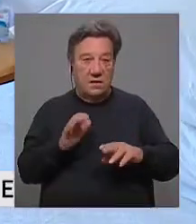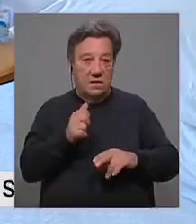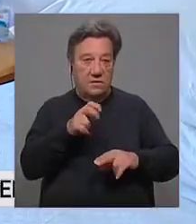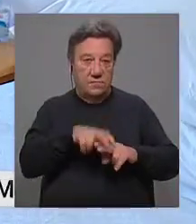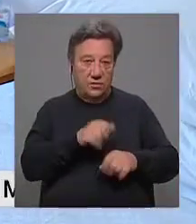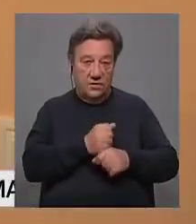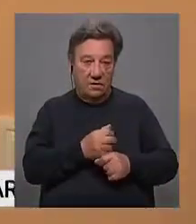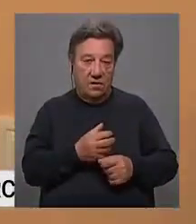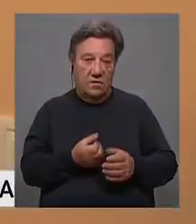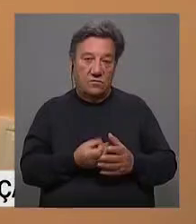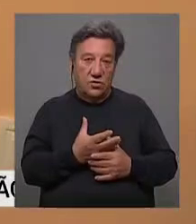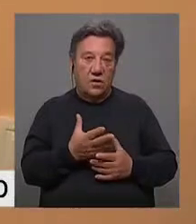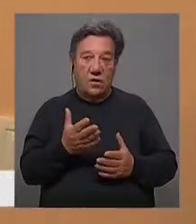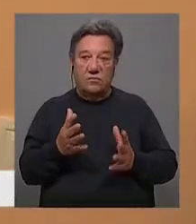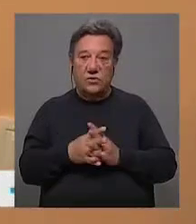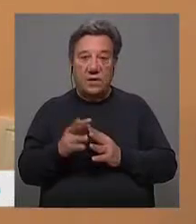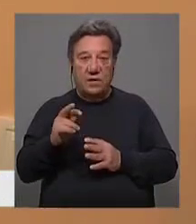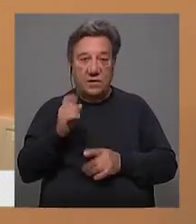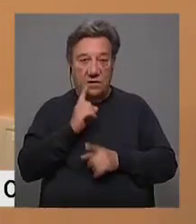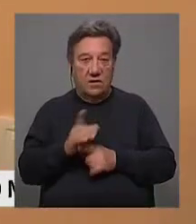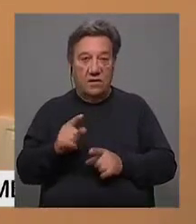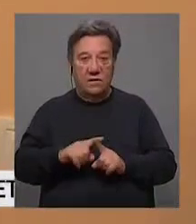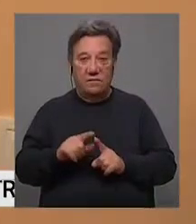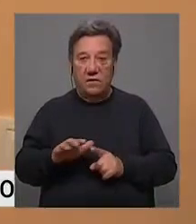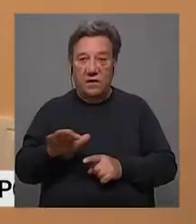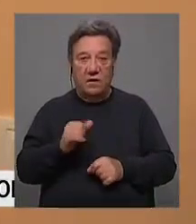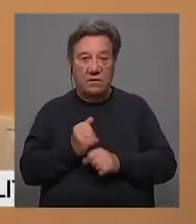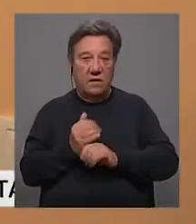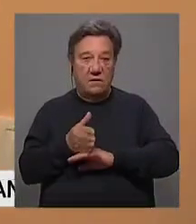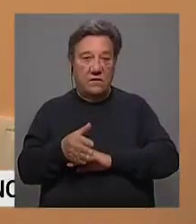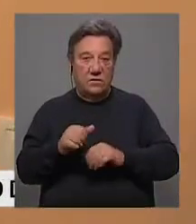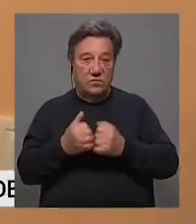trabalho para juntar aos 30 já existentes em várias áreas de intervenção social.